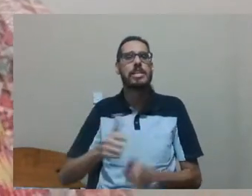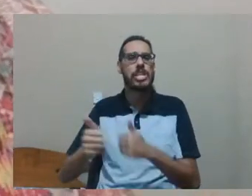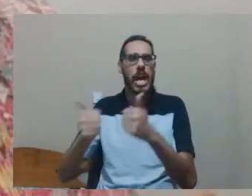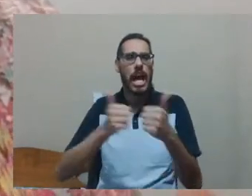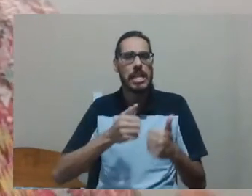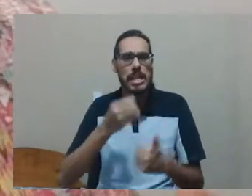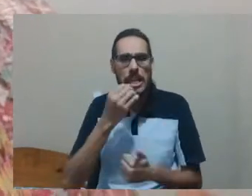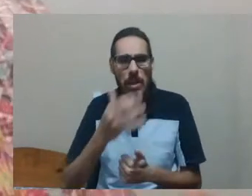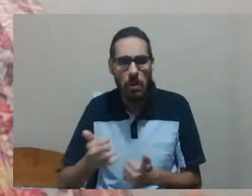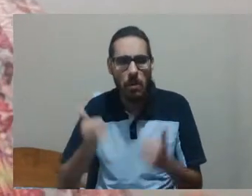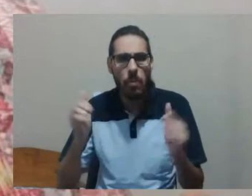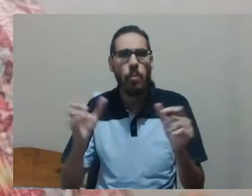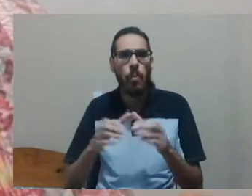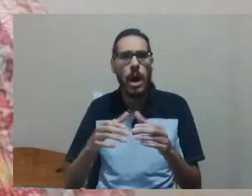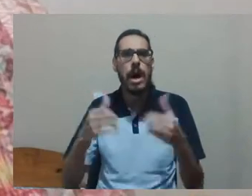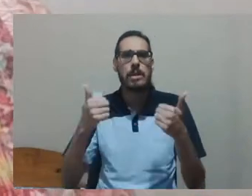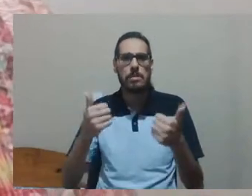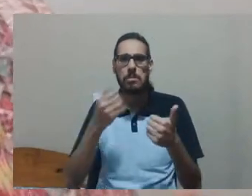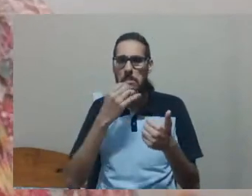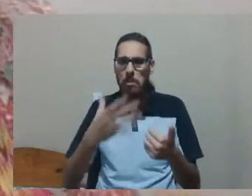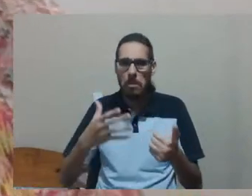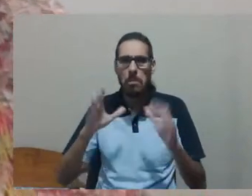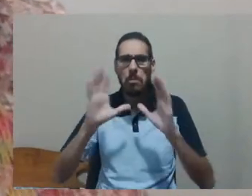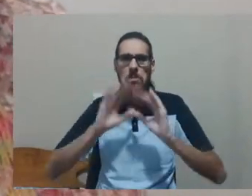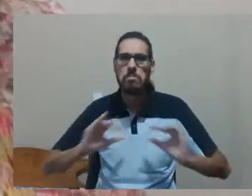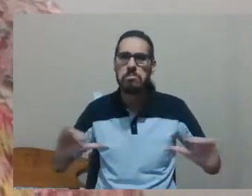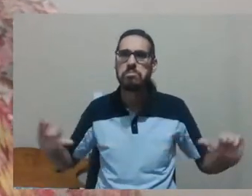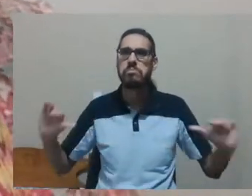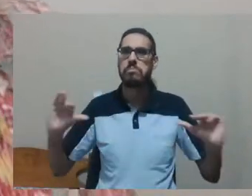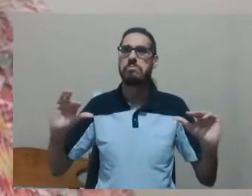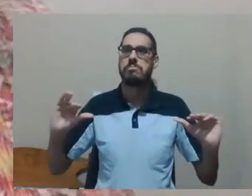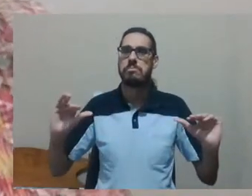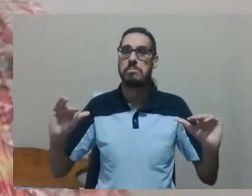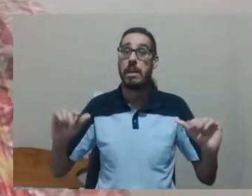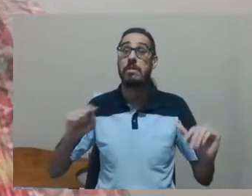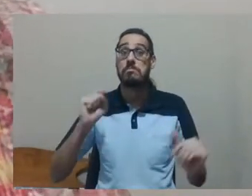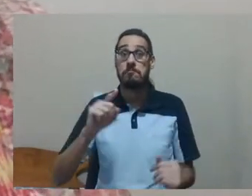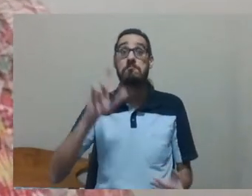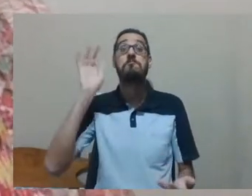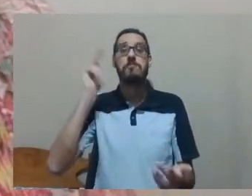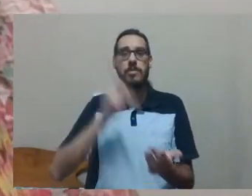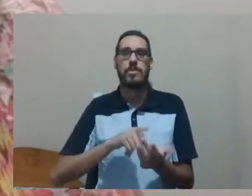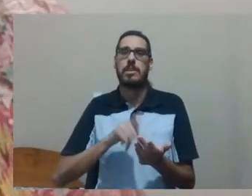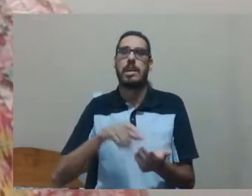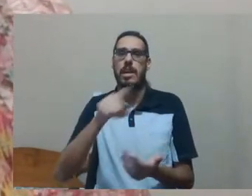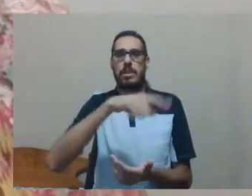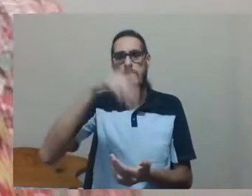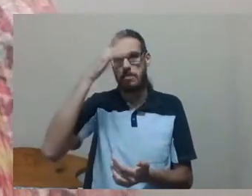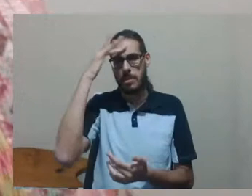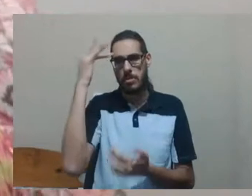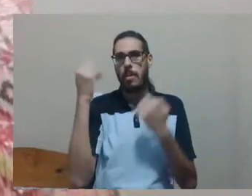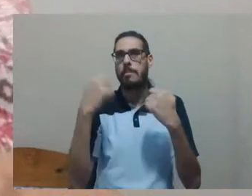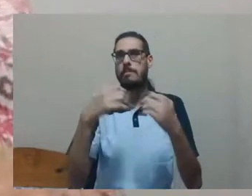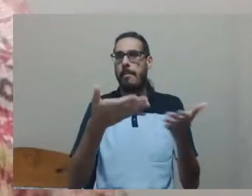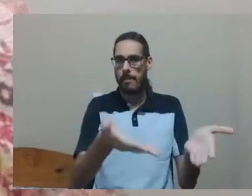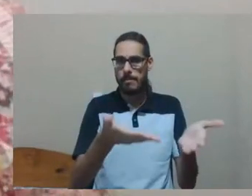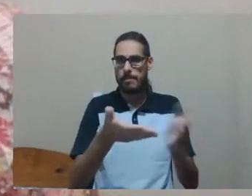flexíveis, confortáveis, o que realmente as pessoas merecem. É isso.